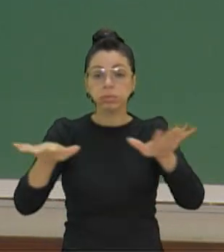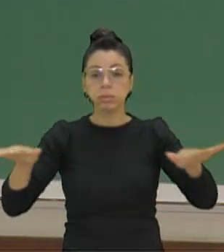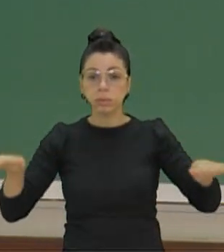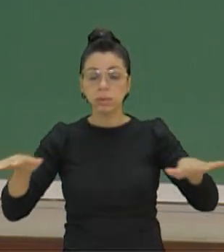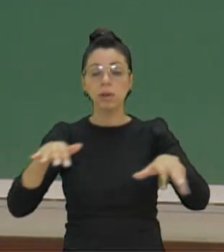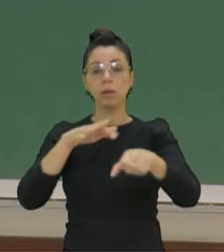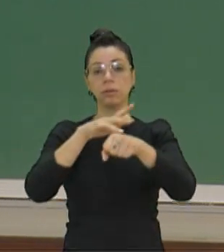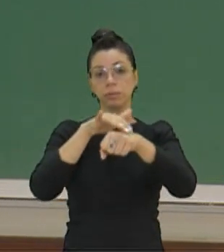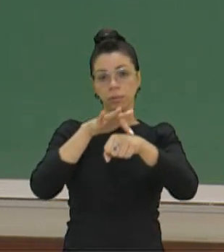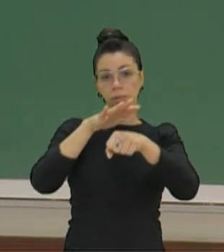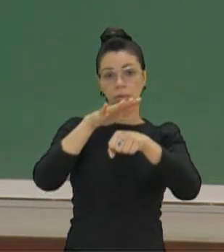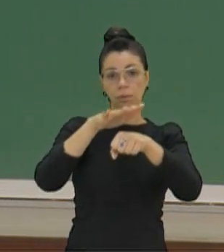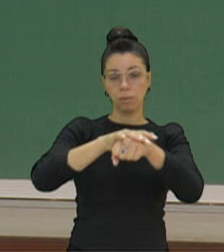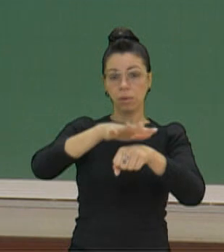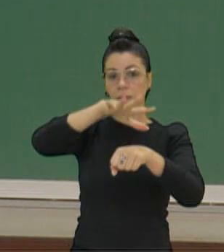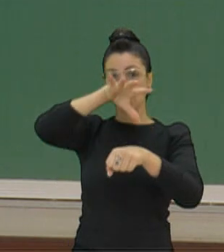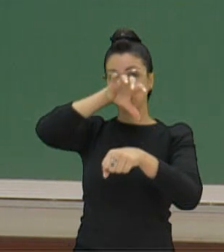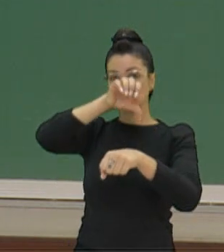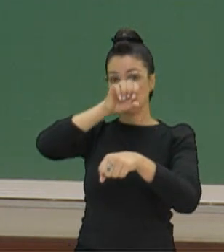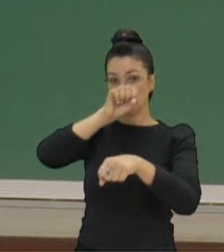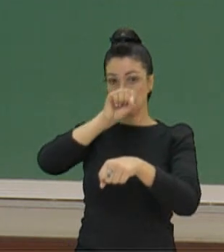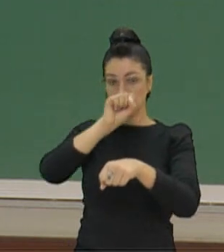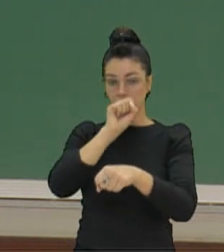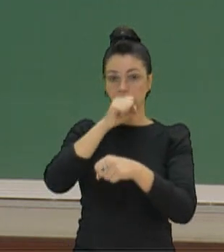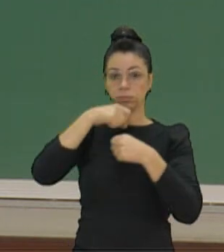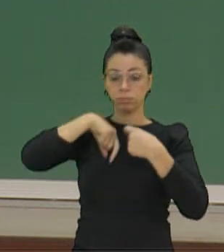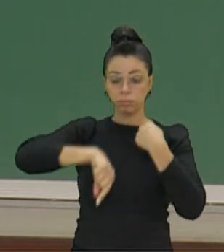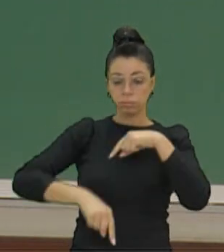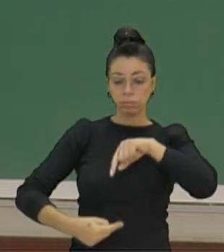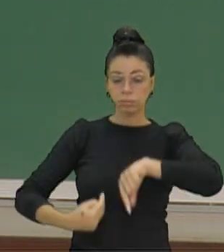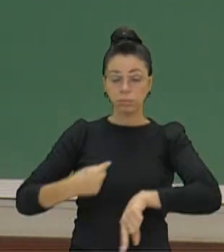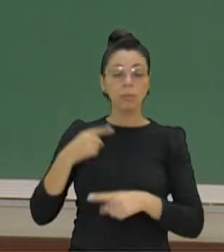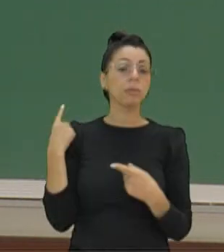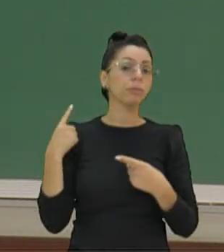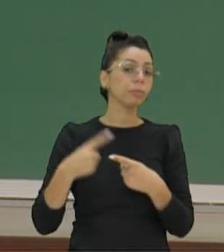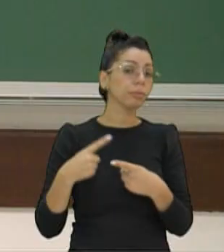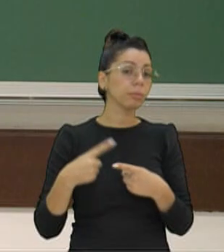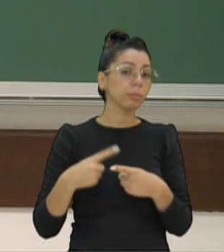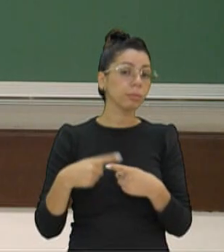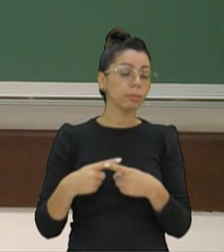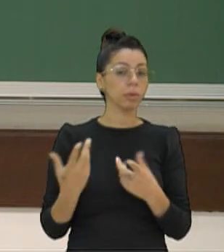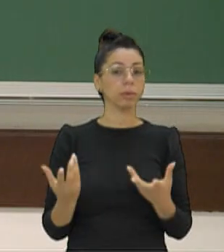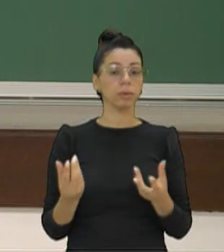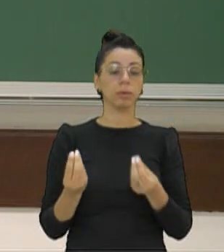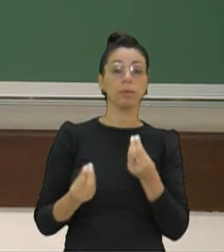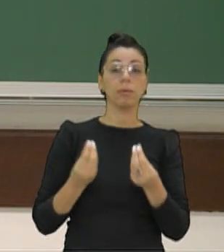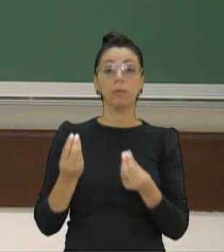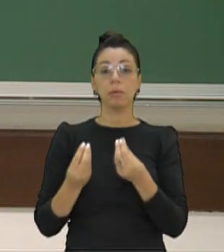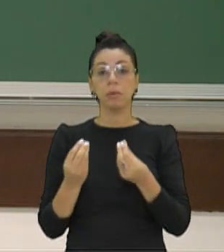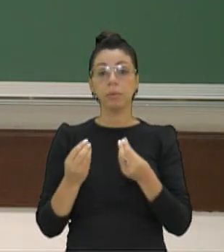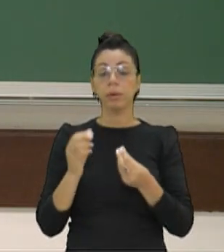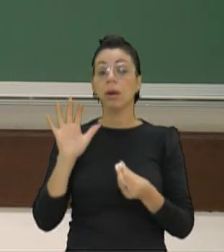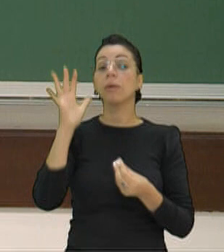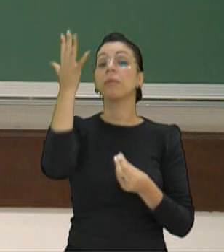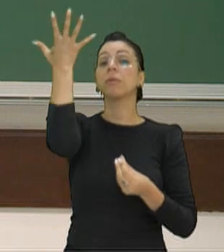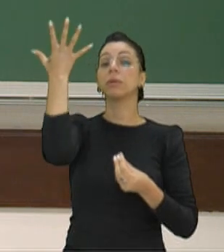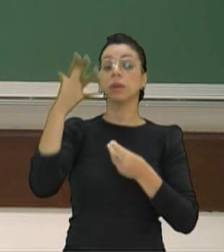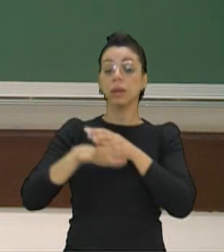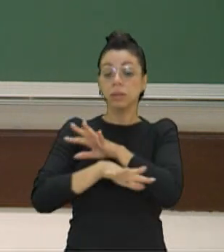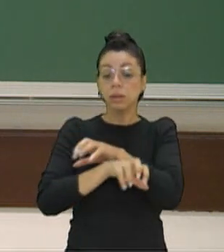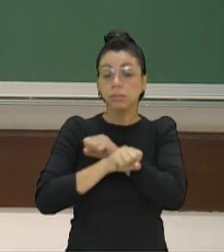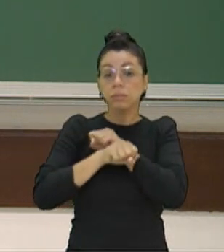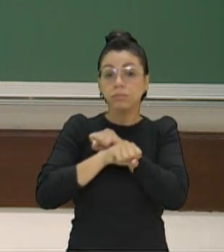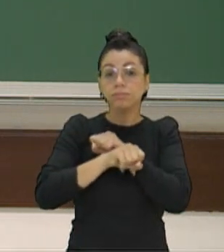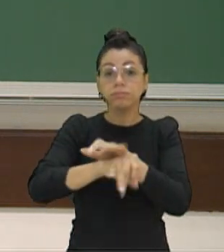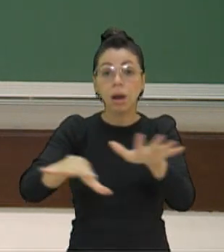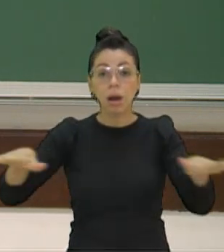de doenças respiratórias e por quê? Então não basta dizer qual é o veículo, né, o maior, mas por que você